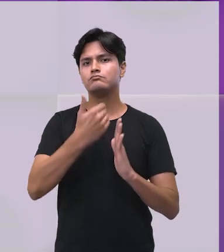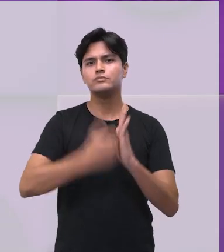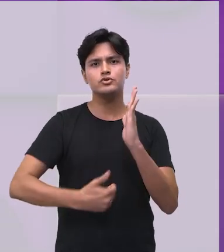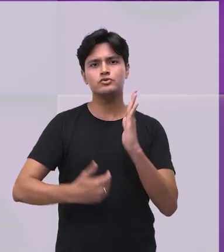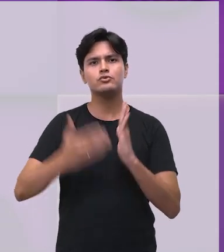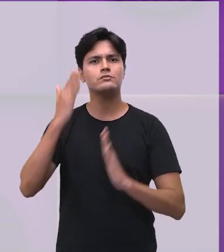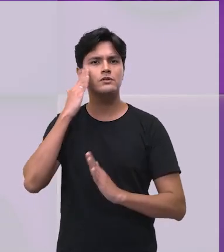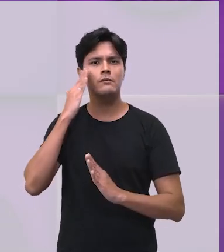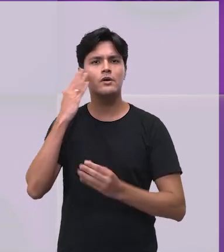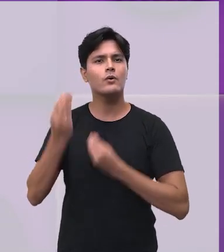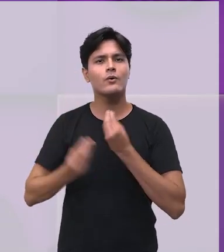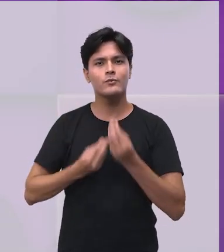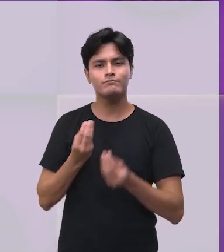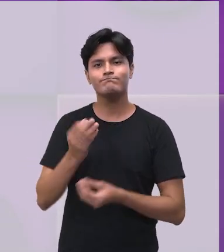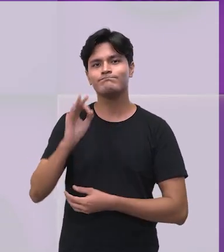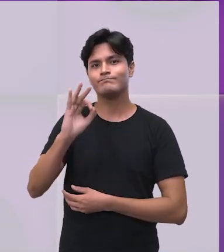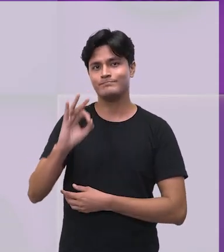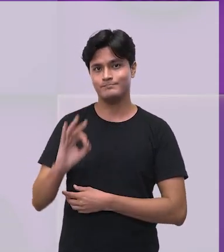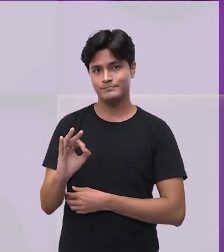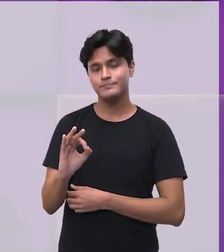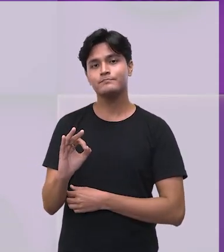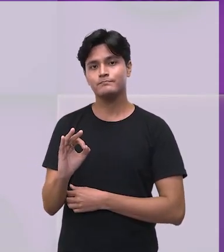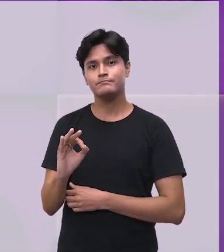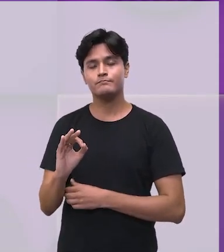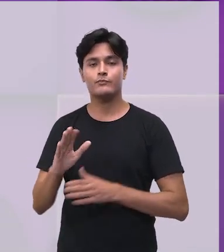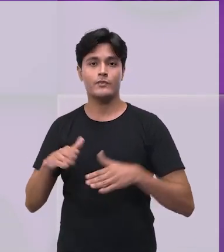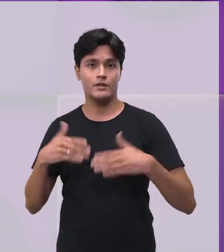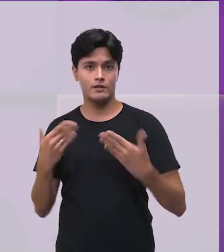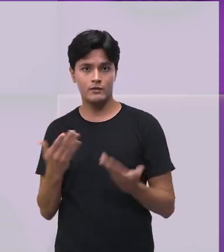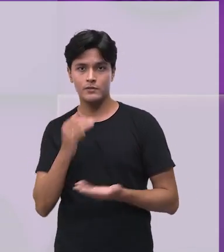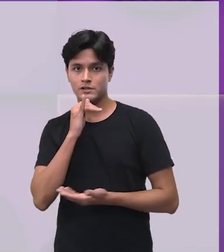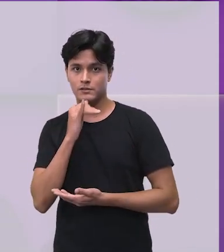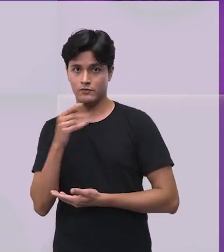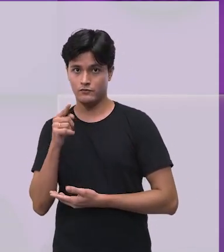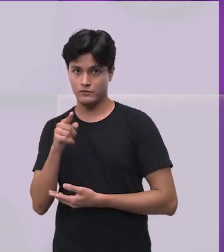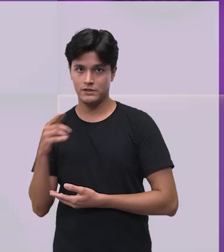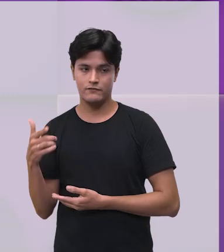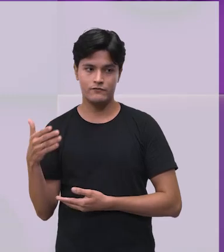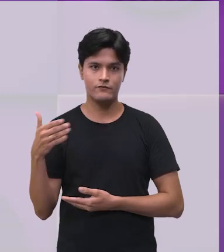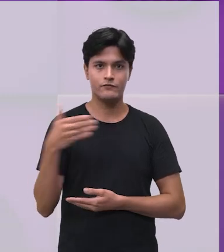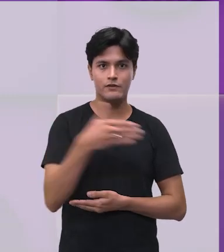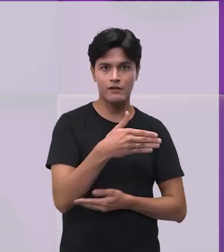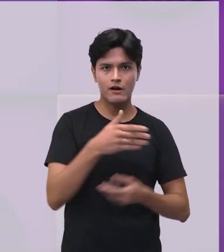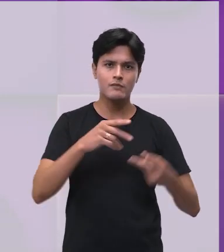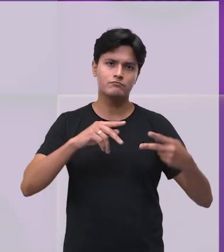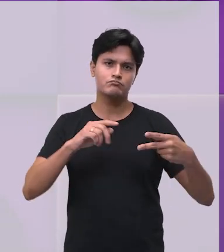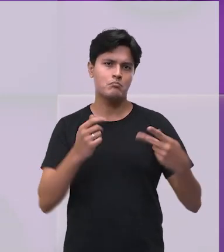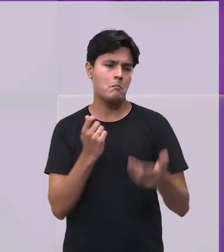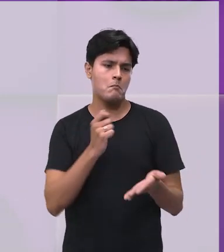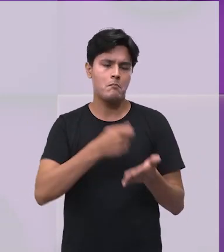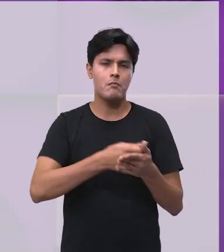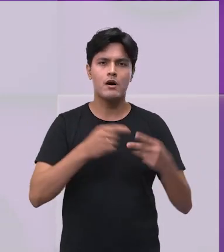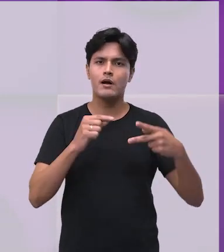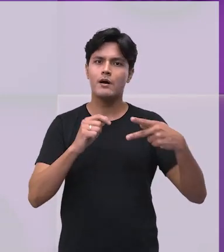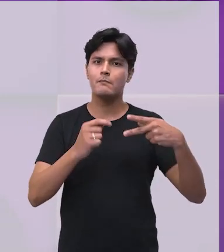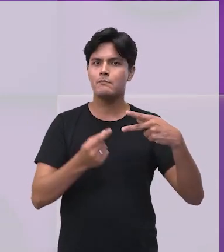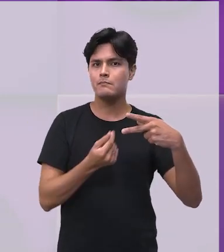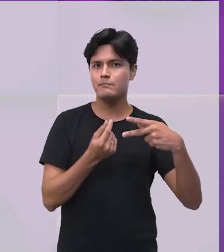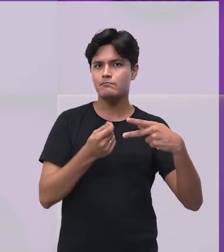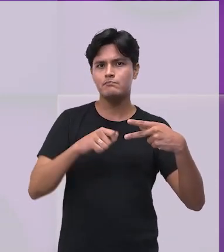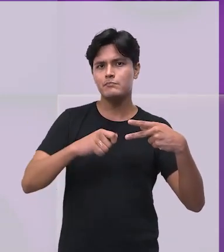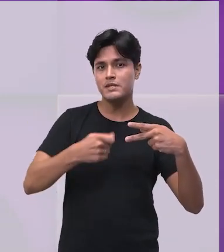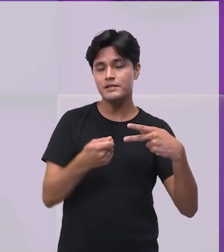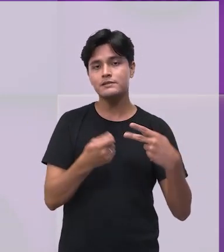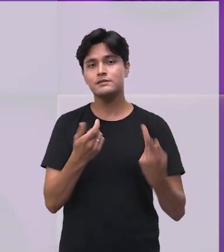através de porcentagem. Então você fala, olha, eu vou comprar a TV, eu vou pagar à vista, no Pix, sei lá, mas eu quero um desconto. E